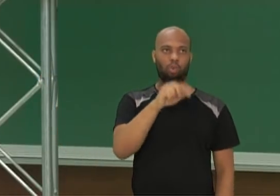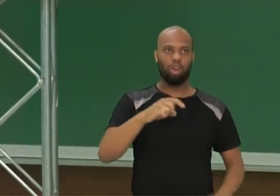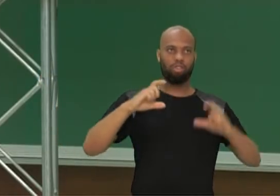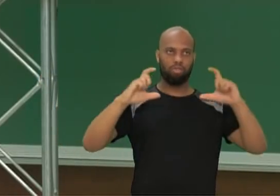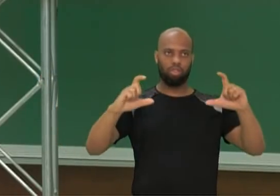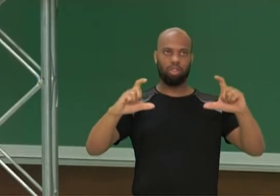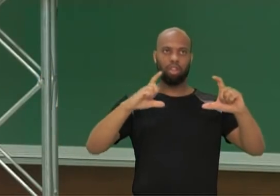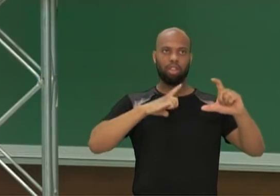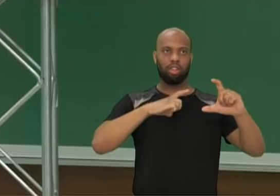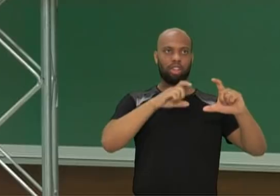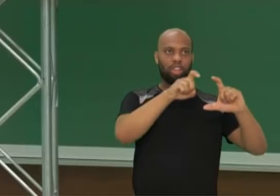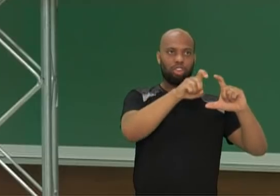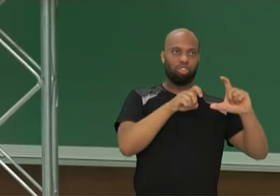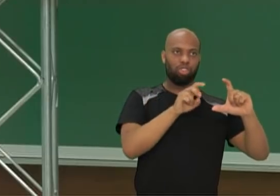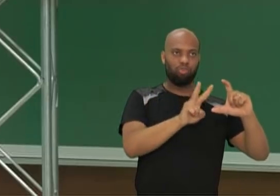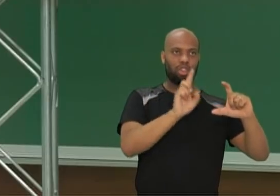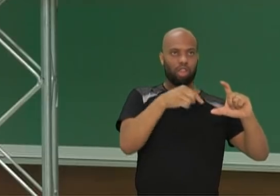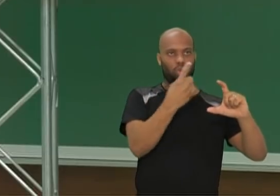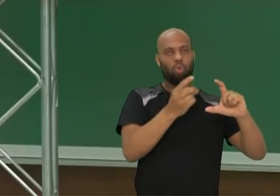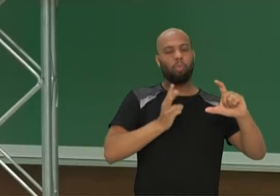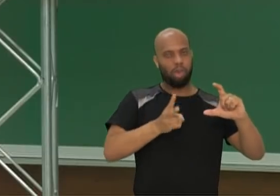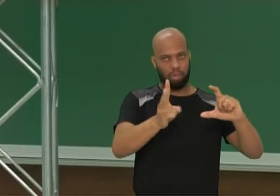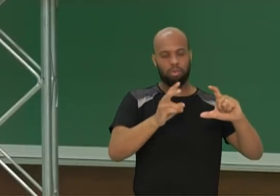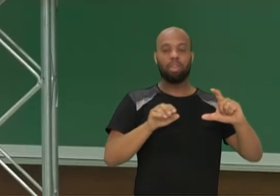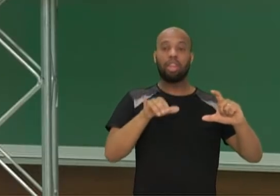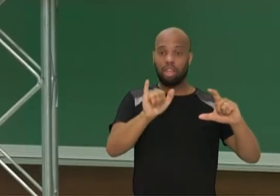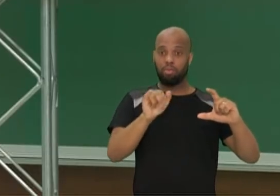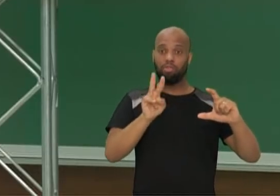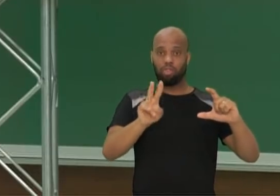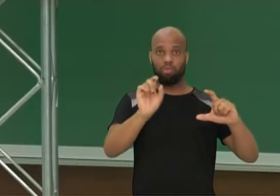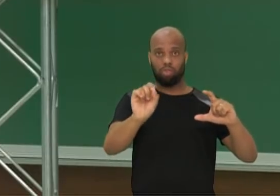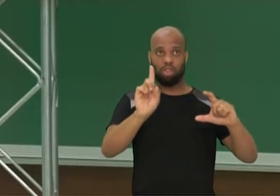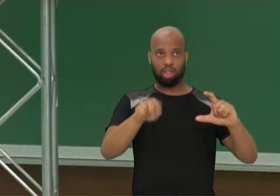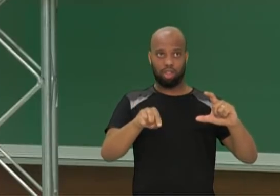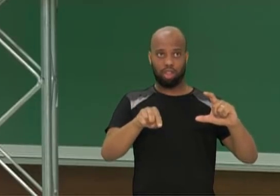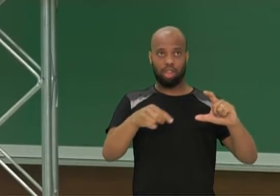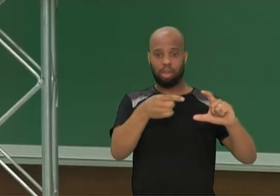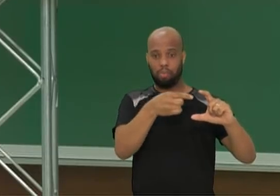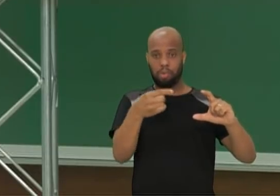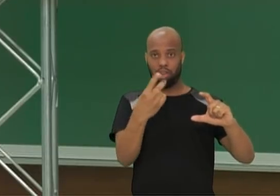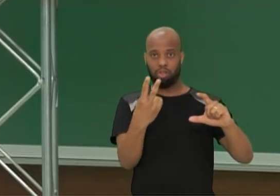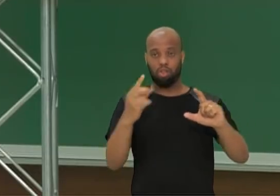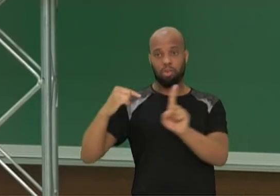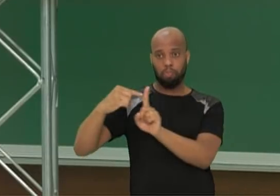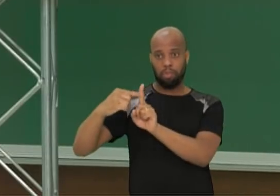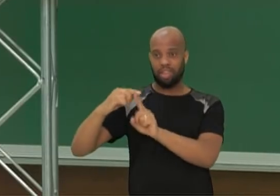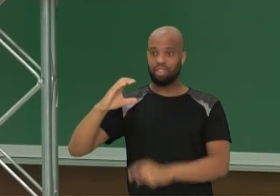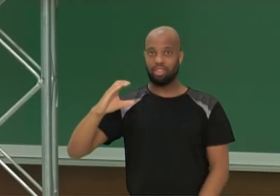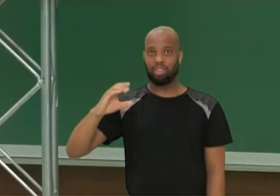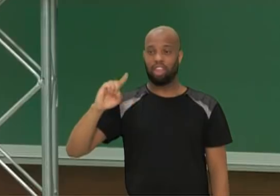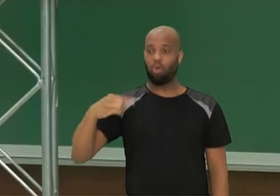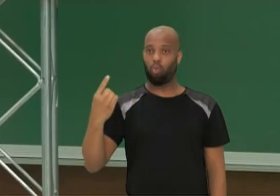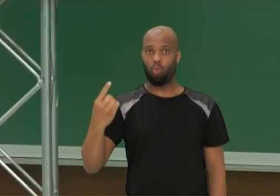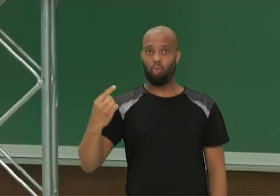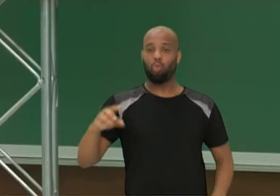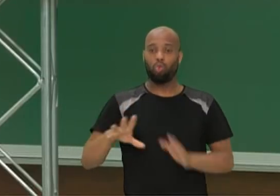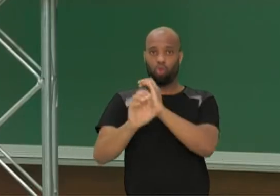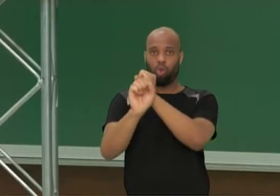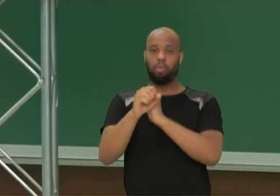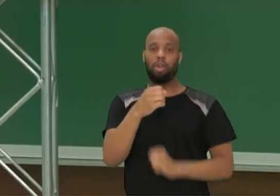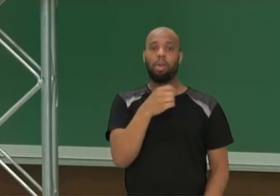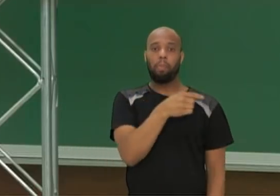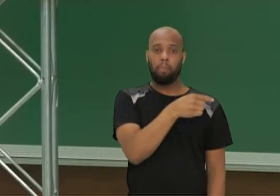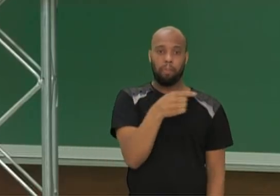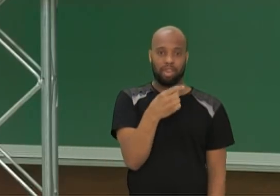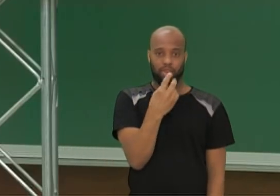do vértice 1 é o mesmo, y do vértice menos 2 mais c que é 1. Menos